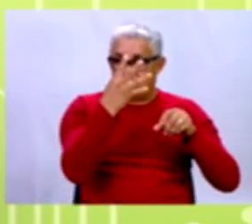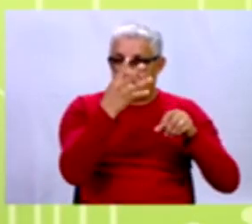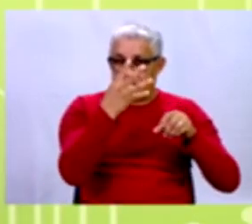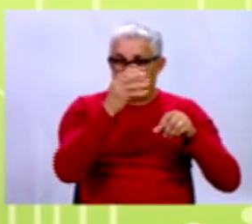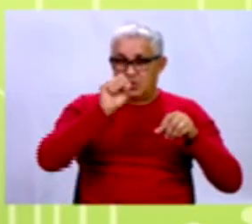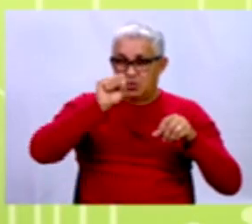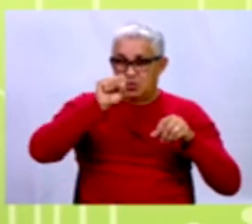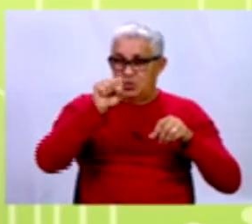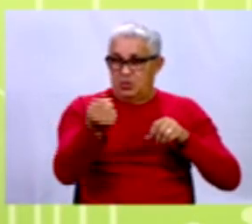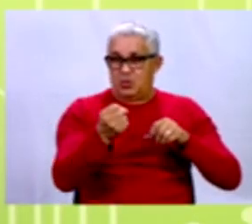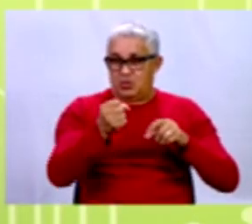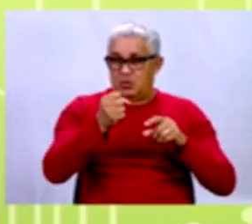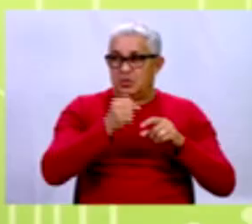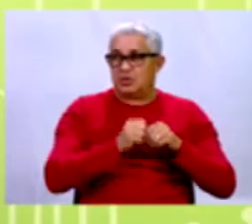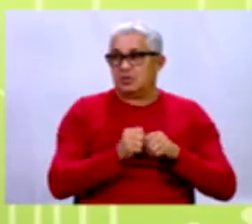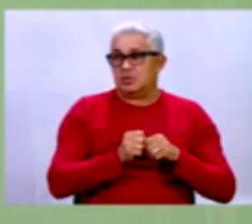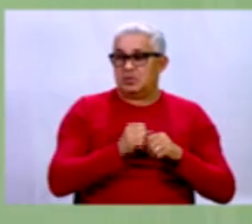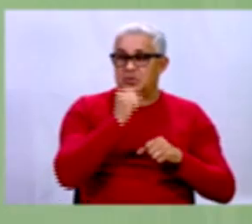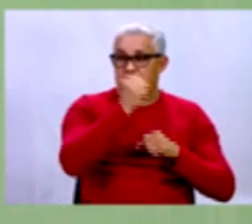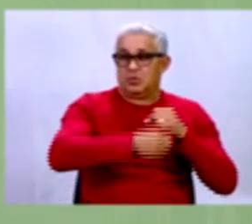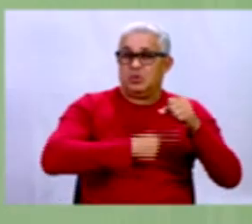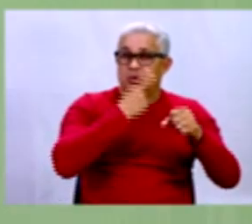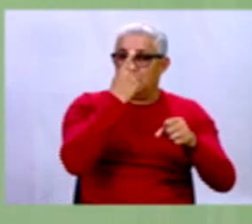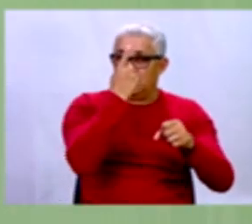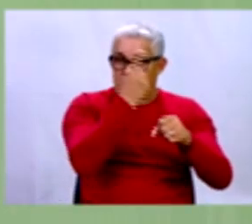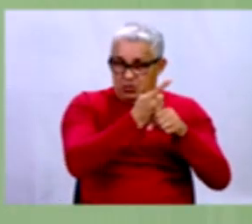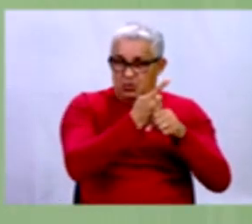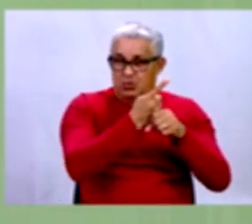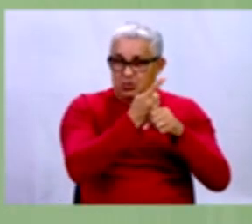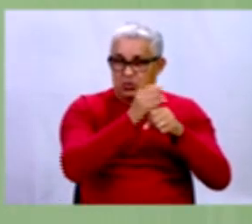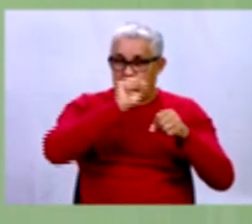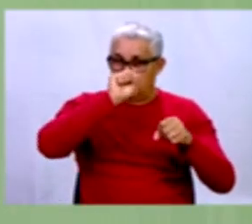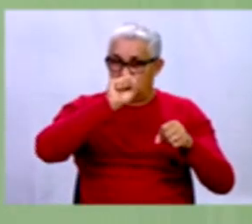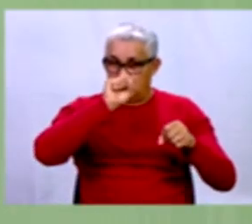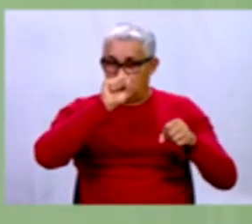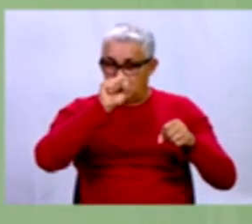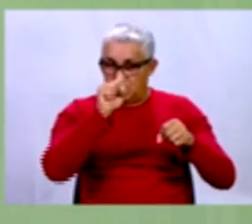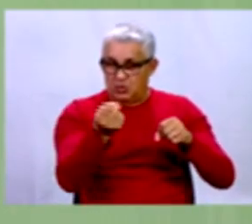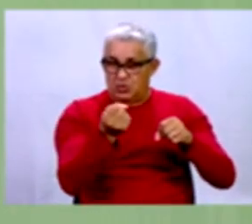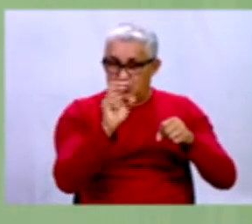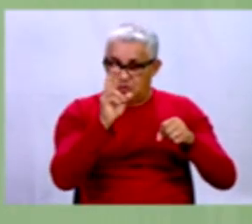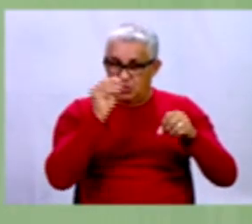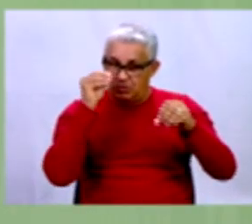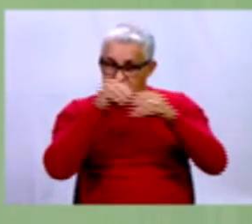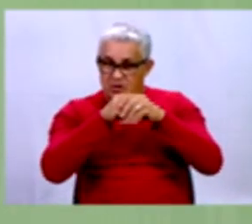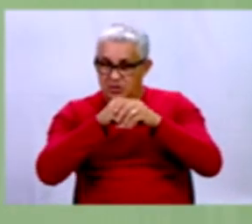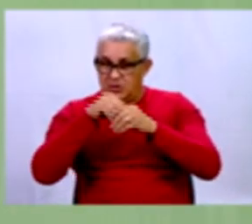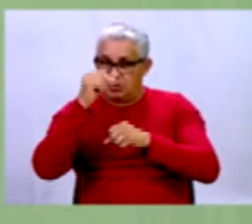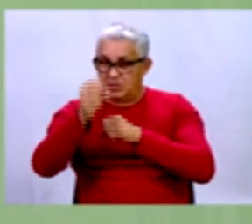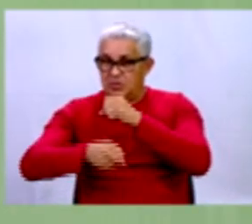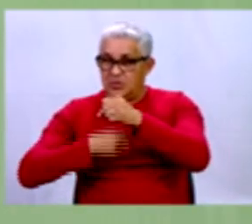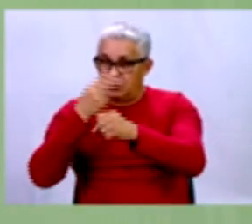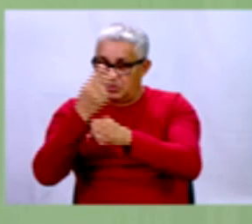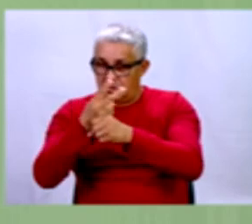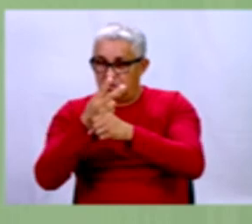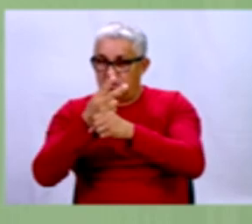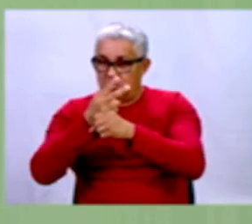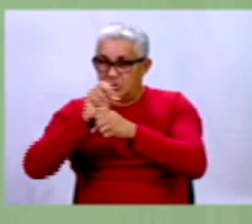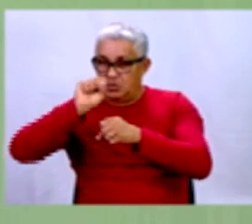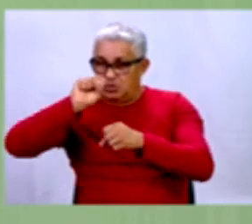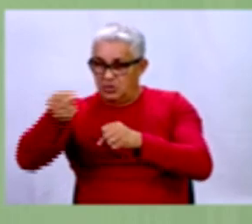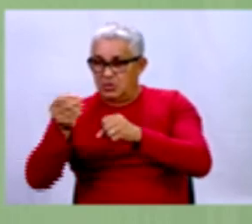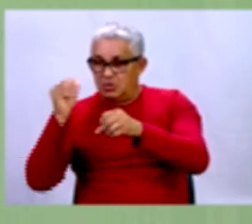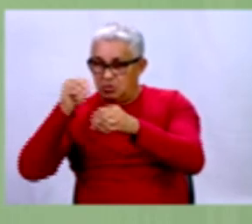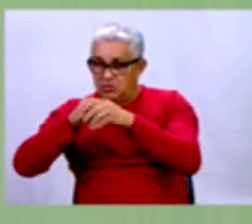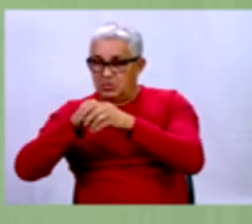R$8.000. Um depósito por ano. E esses depósitos, eles foram remunerados